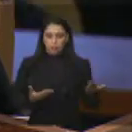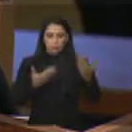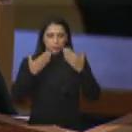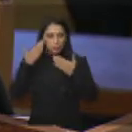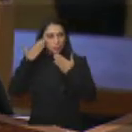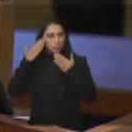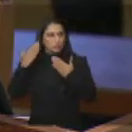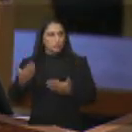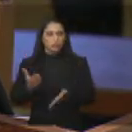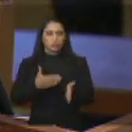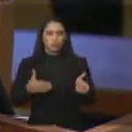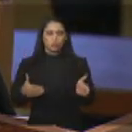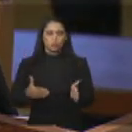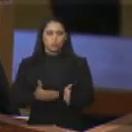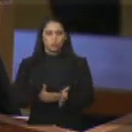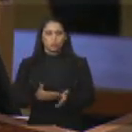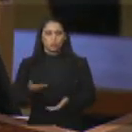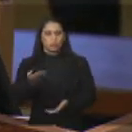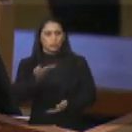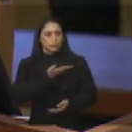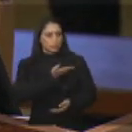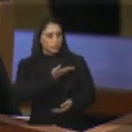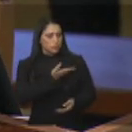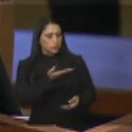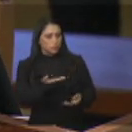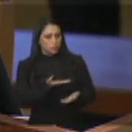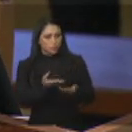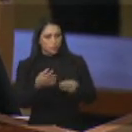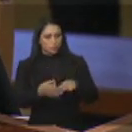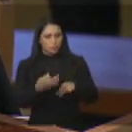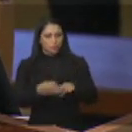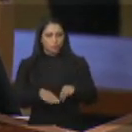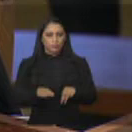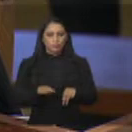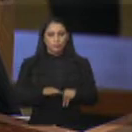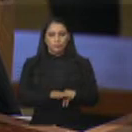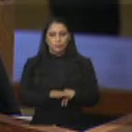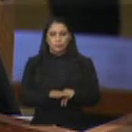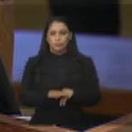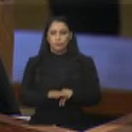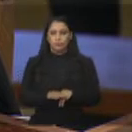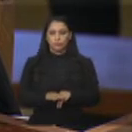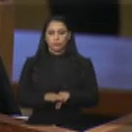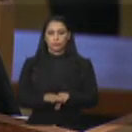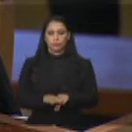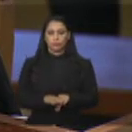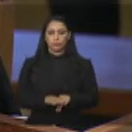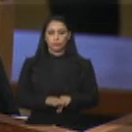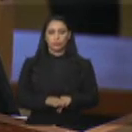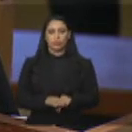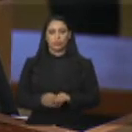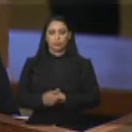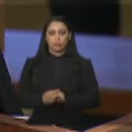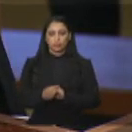as senhoras ministras e os senhores ministros.